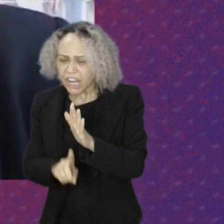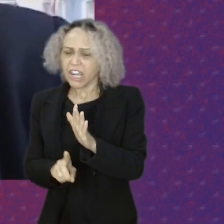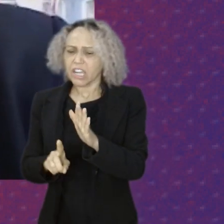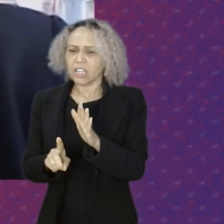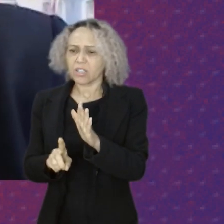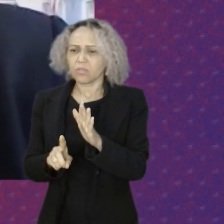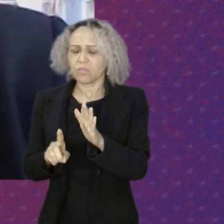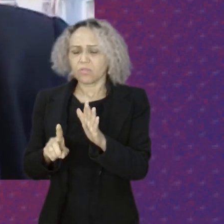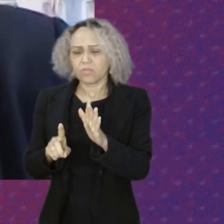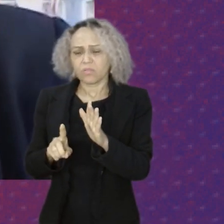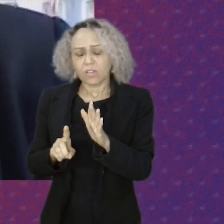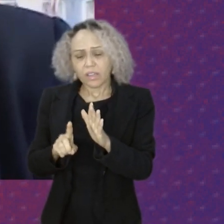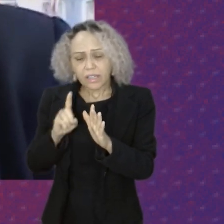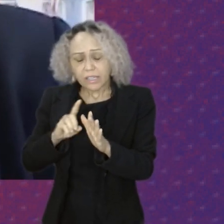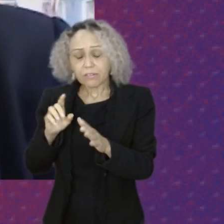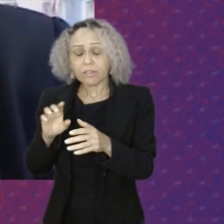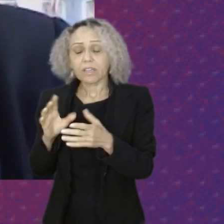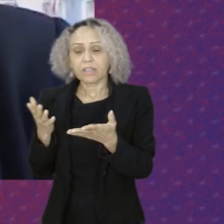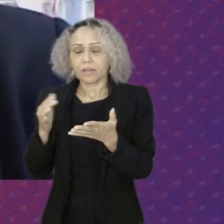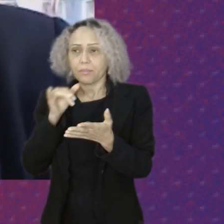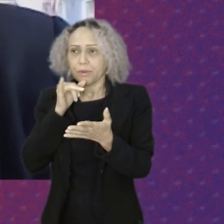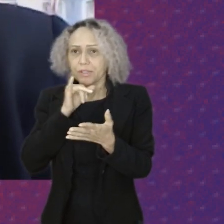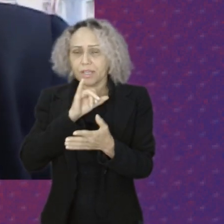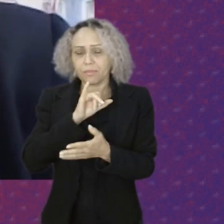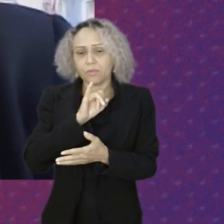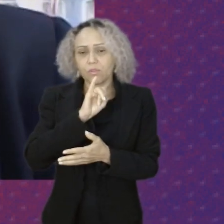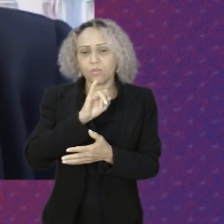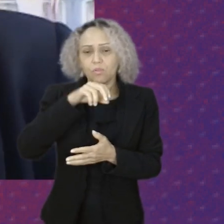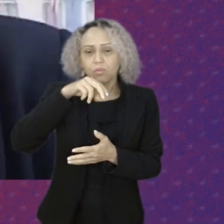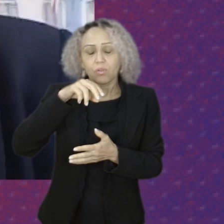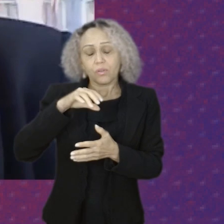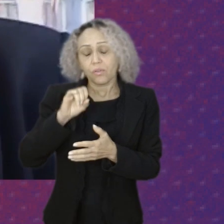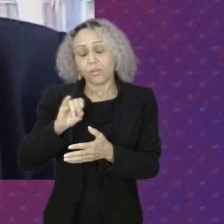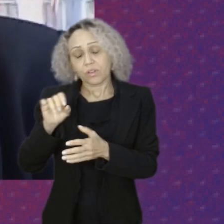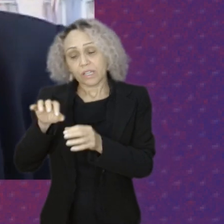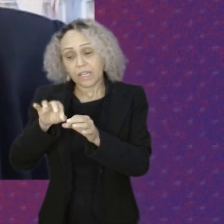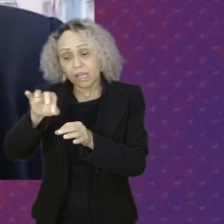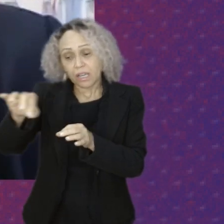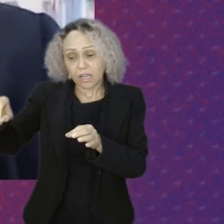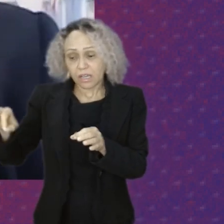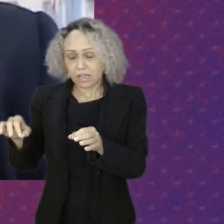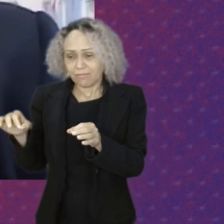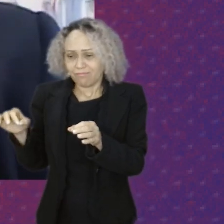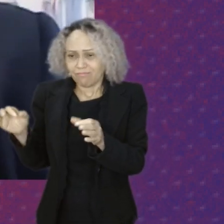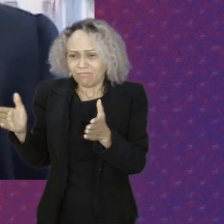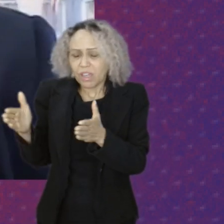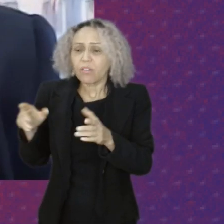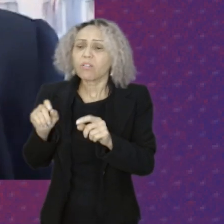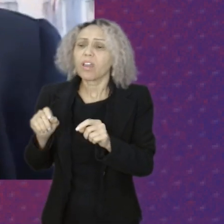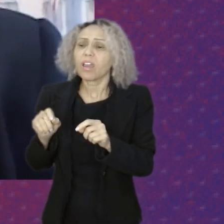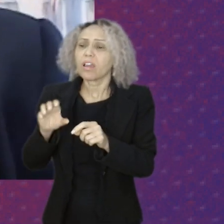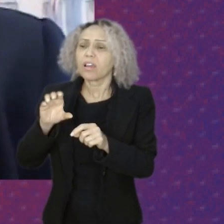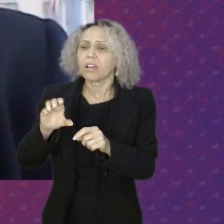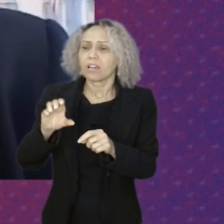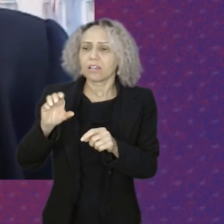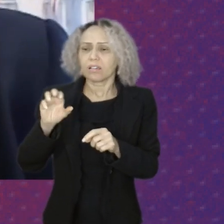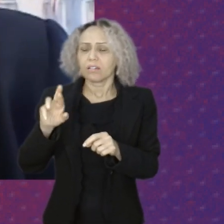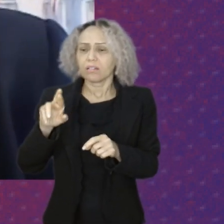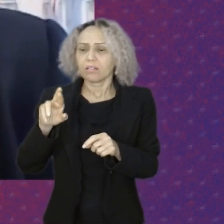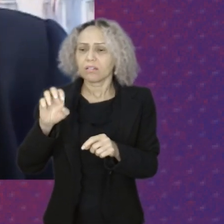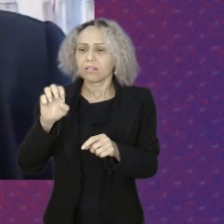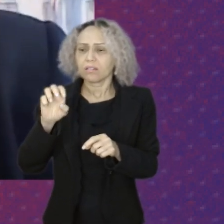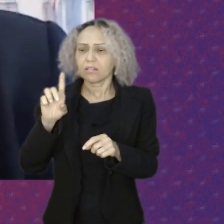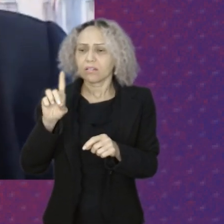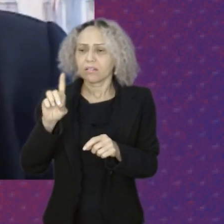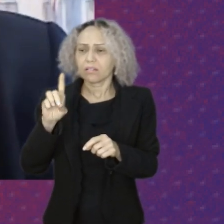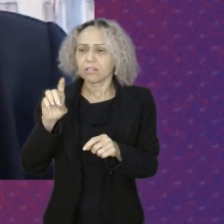quantidade de hectares de terra que desapropria pelo INCRA, um número grande, e tem as menores que é pelo crédito fundiário, que é como se fosse um